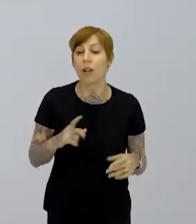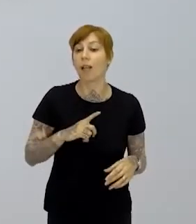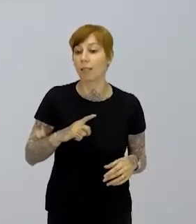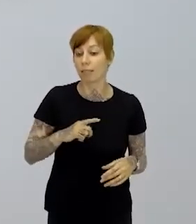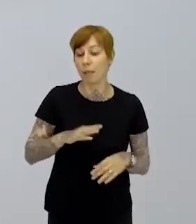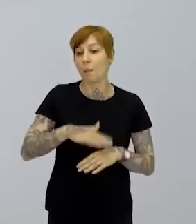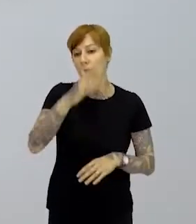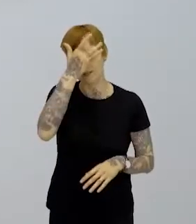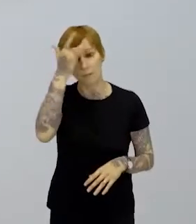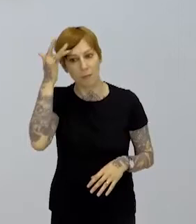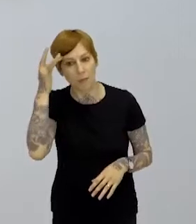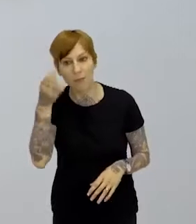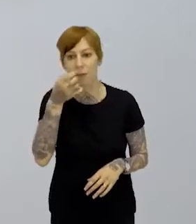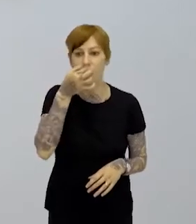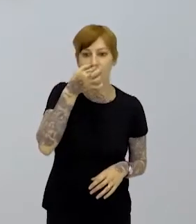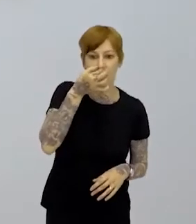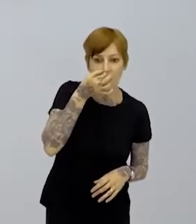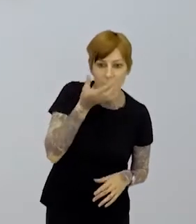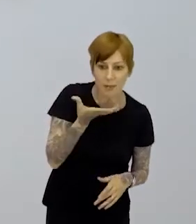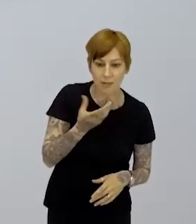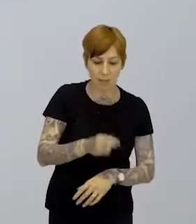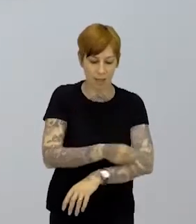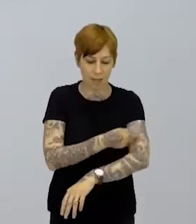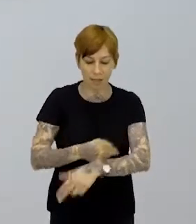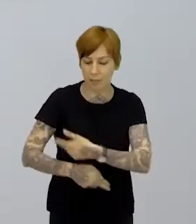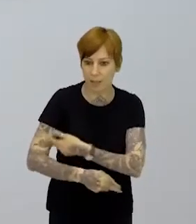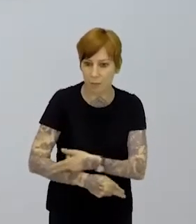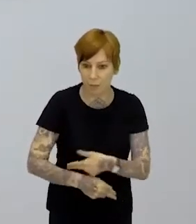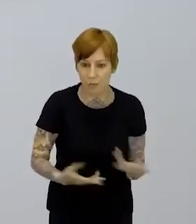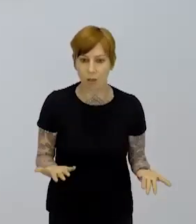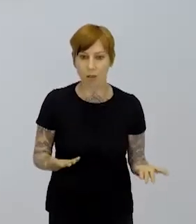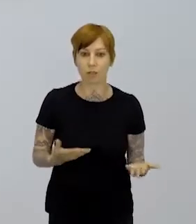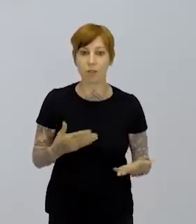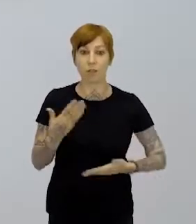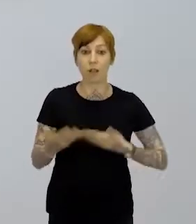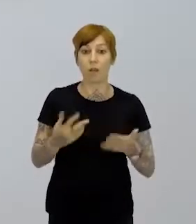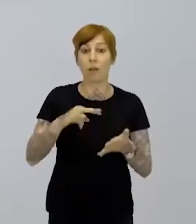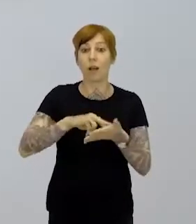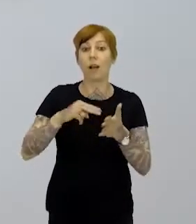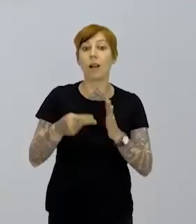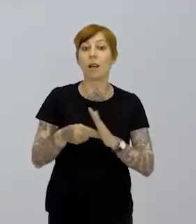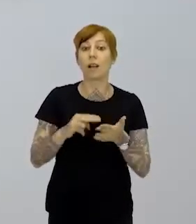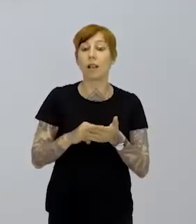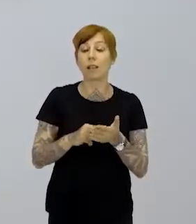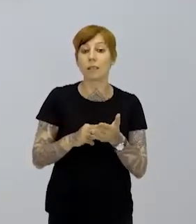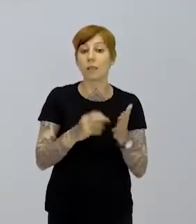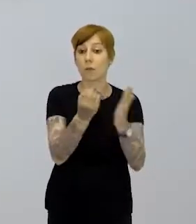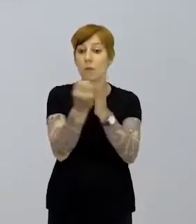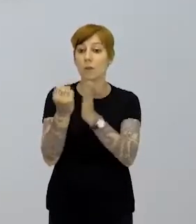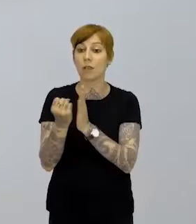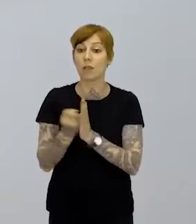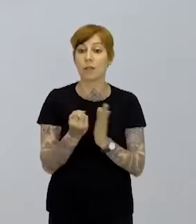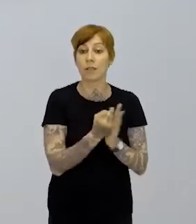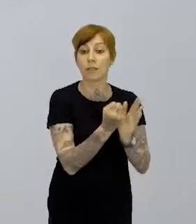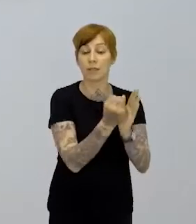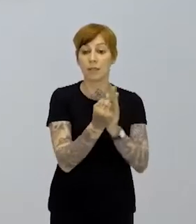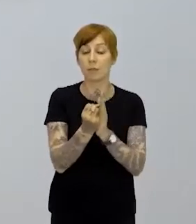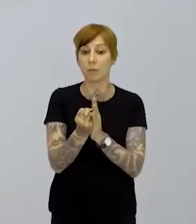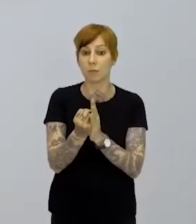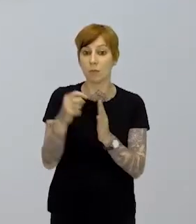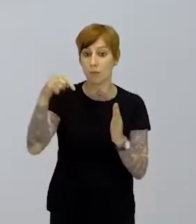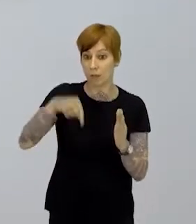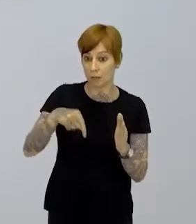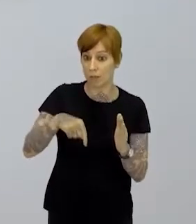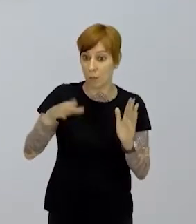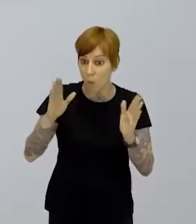com tatuagens. E essa relação com esses elementos simbólicos que estão presentes na juventude hoje, mas não